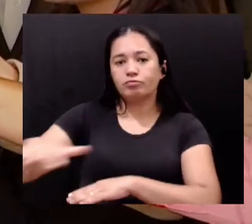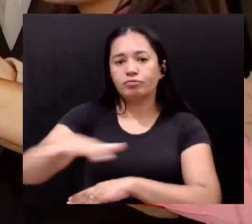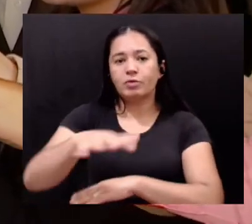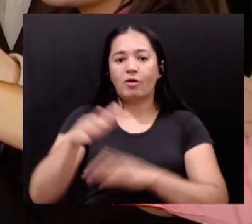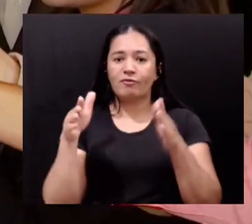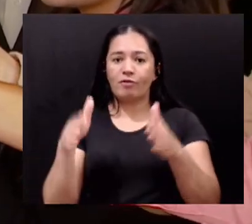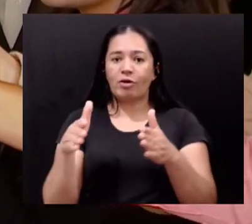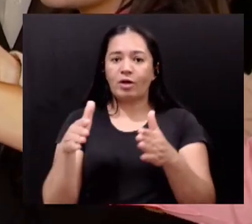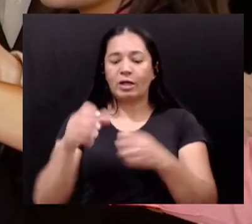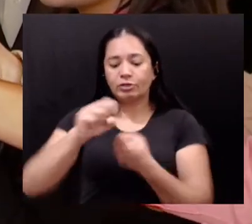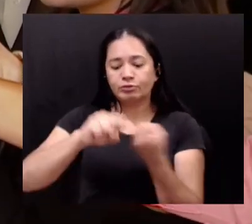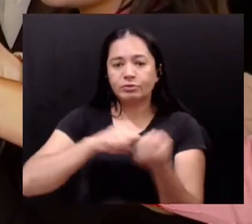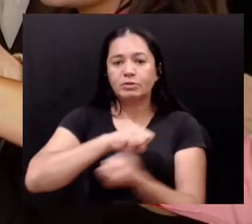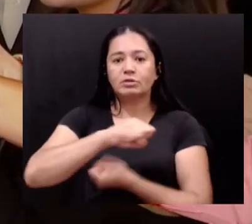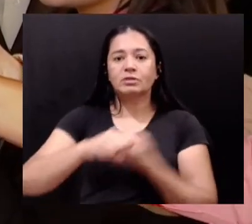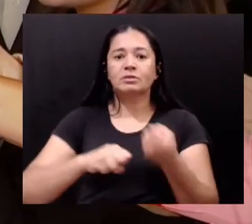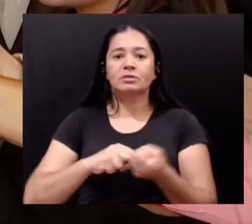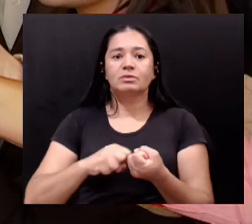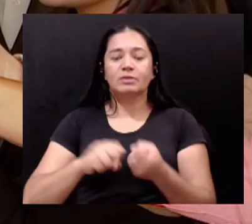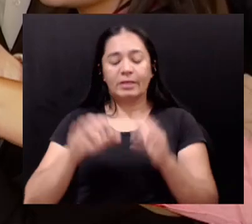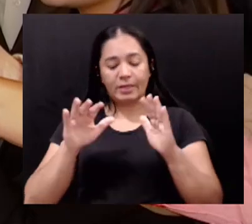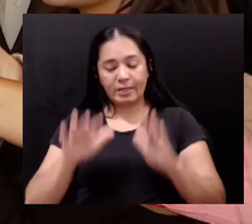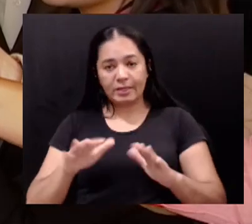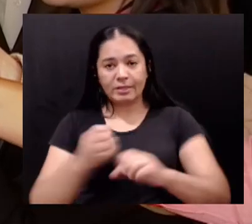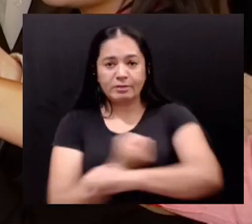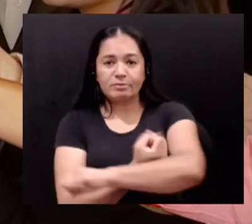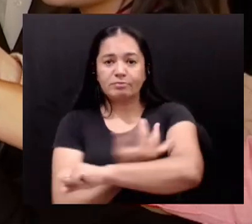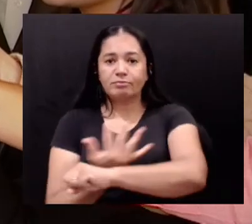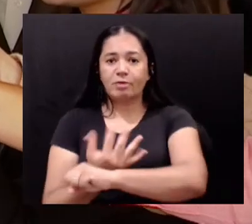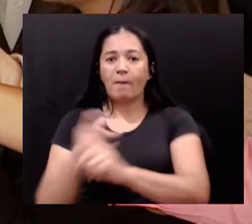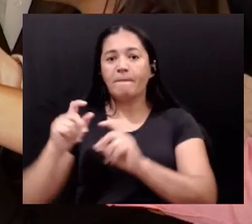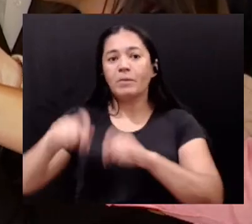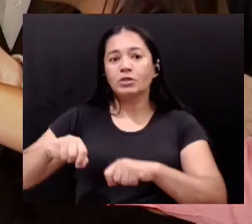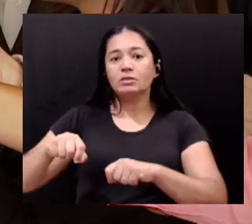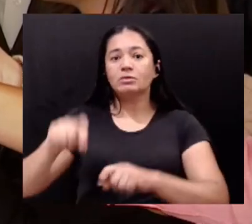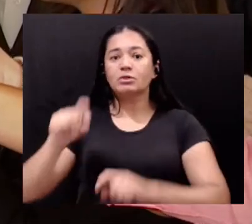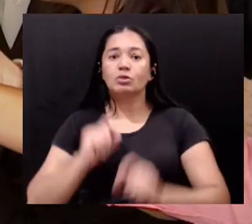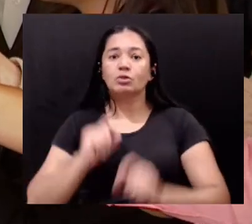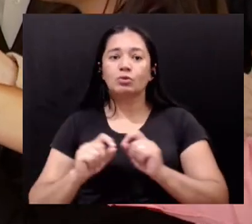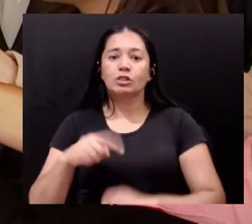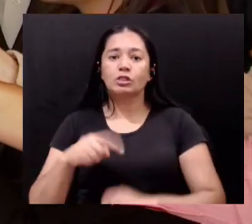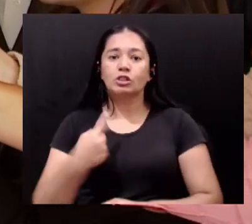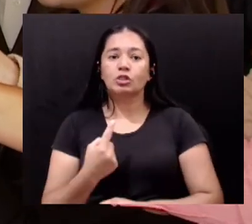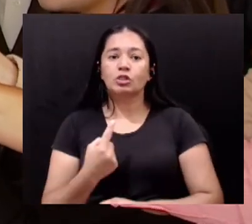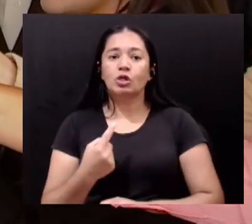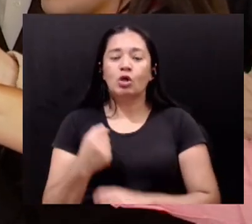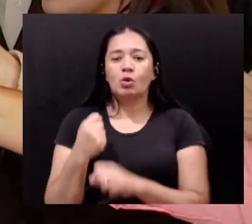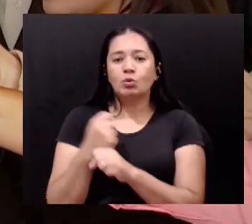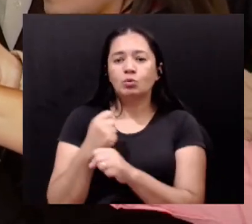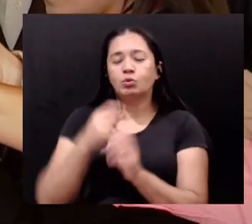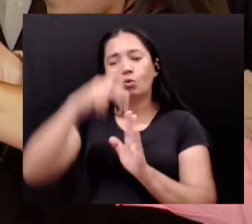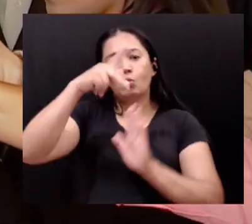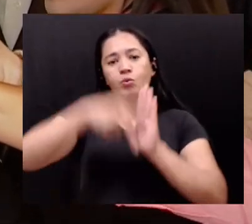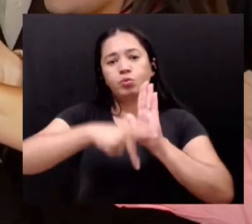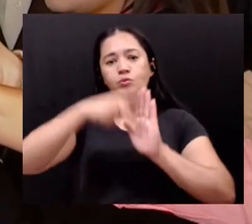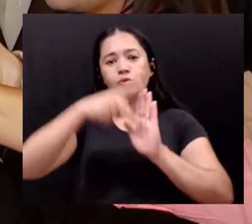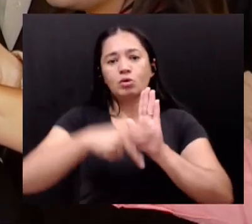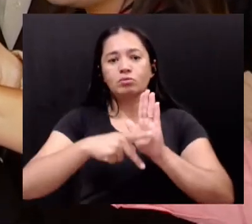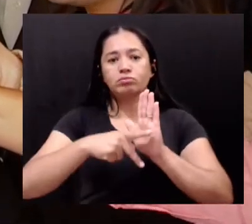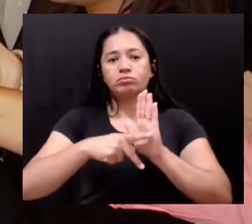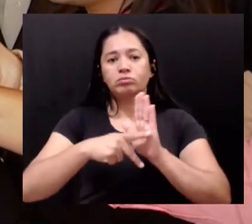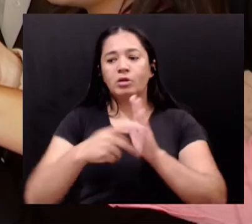sustentabilidade, e esse zoneamento vai possibilitar que a gente construa um projeto de atração de empresas